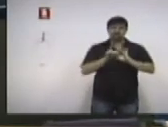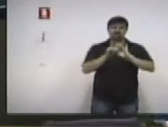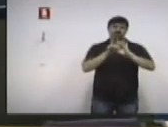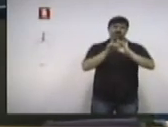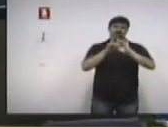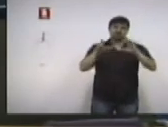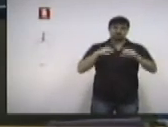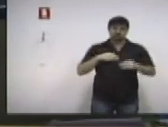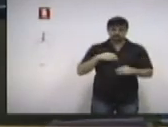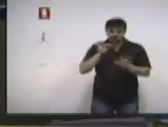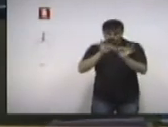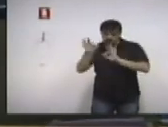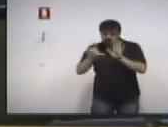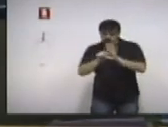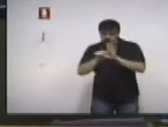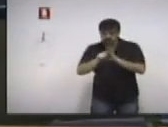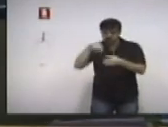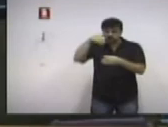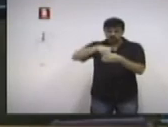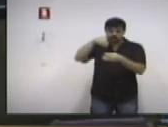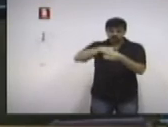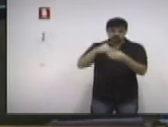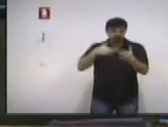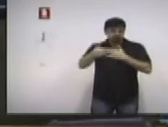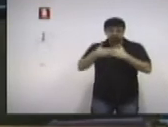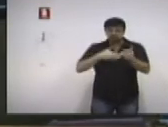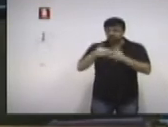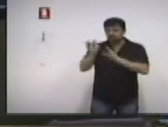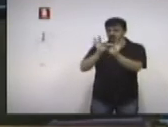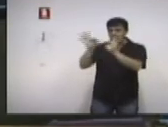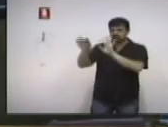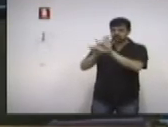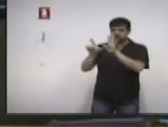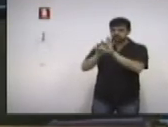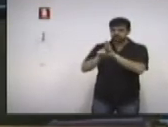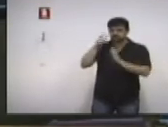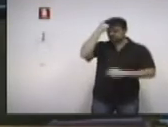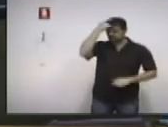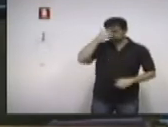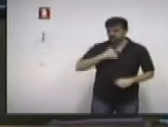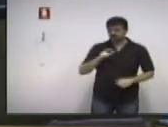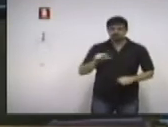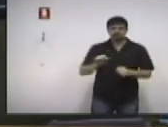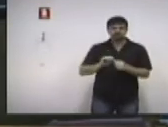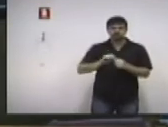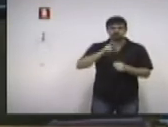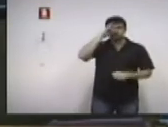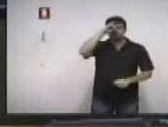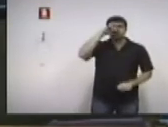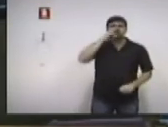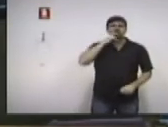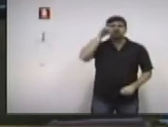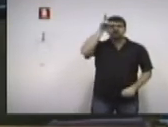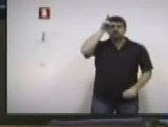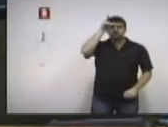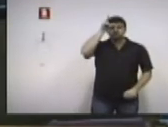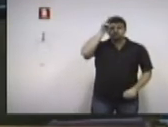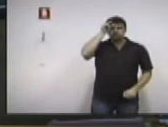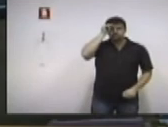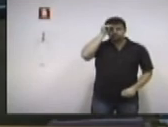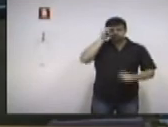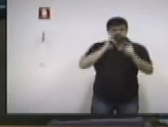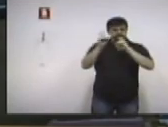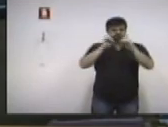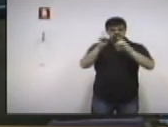voto em algum projeto de lei a que seja ele qual for e tenho feito isso com muita tranquilidade aqui nesse momento nessa